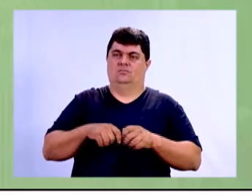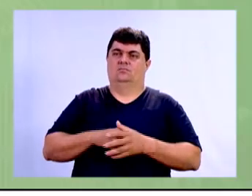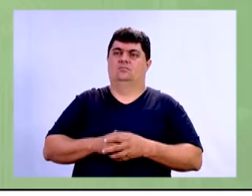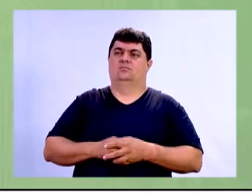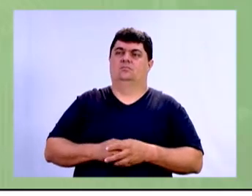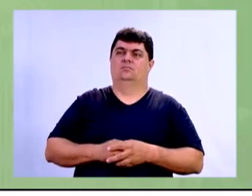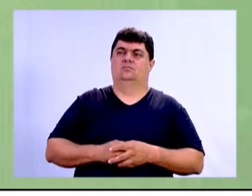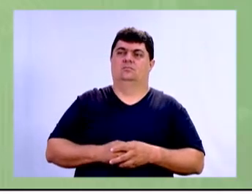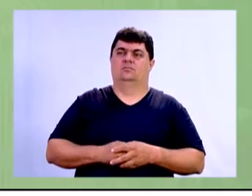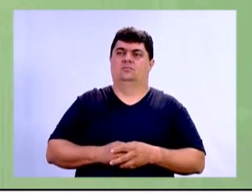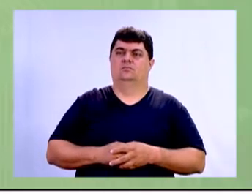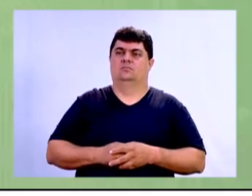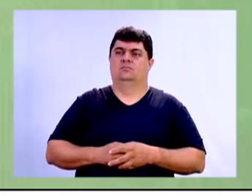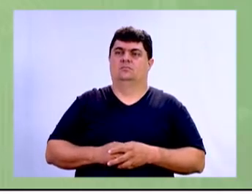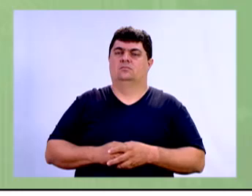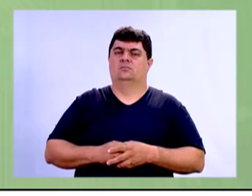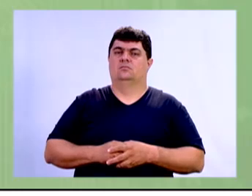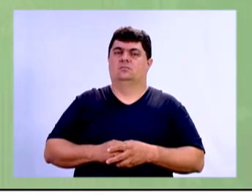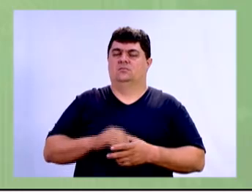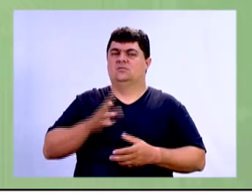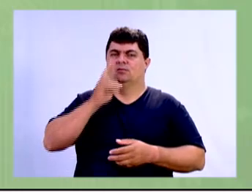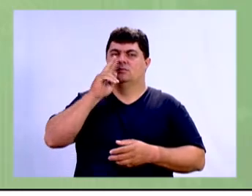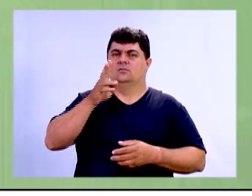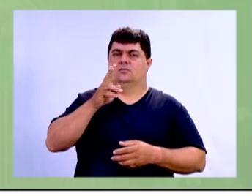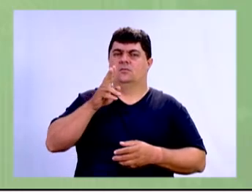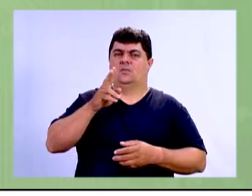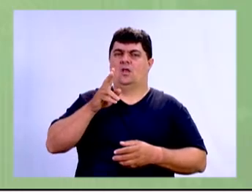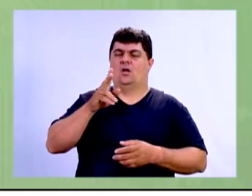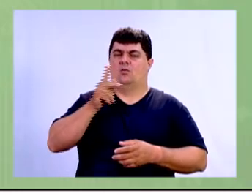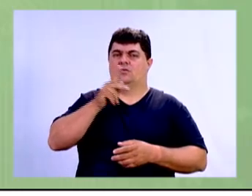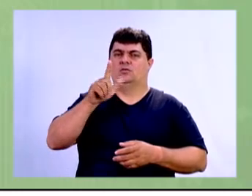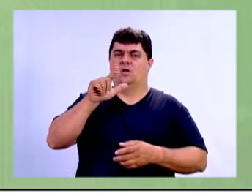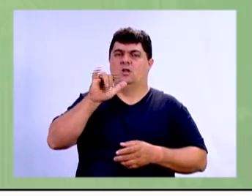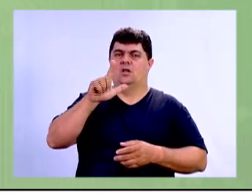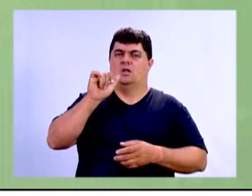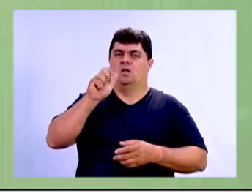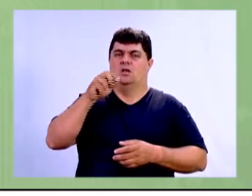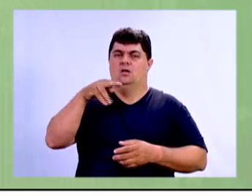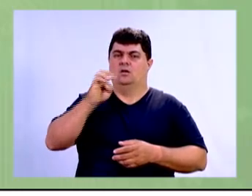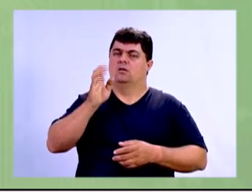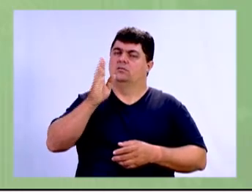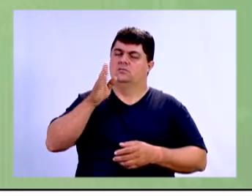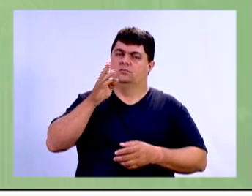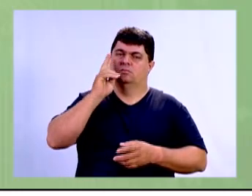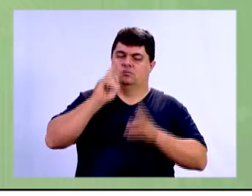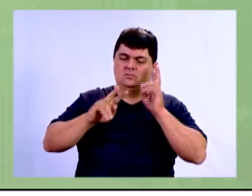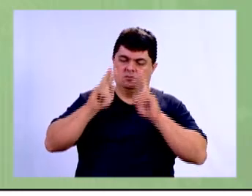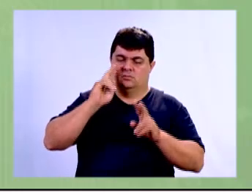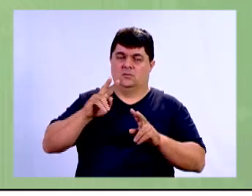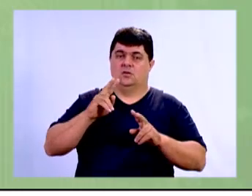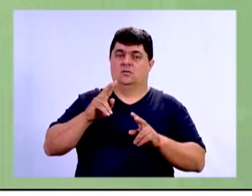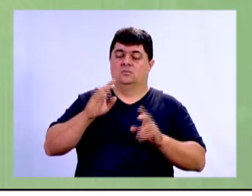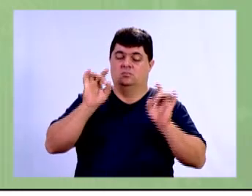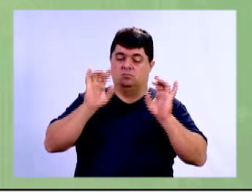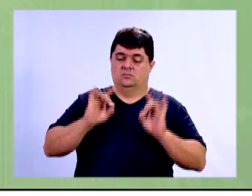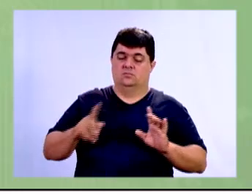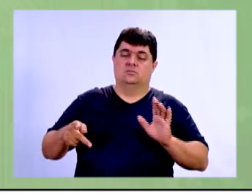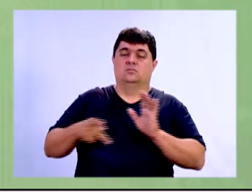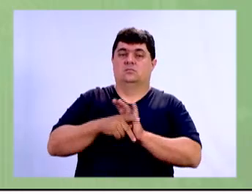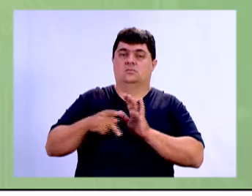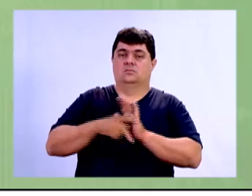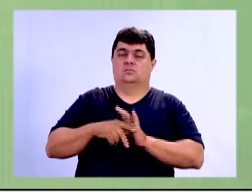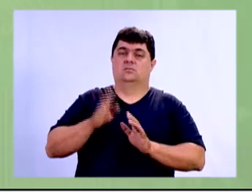tipos de estrutura de dados, e você deve ter visto aí com a professora Liliane antes, você tem uma maneira específica de manipular